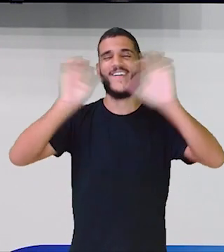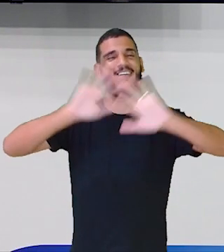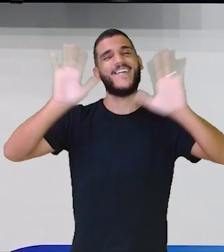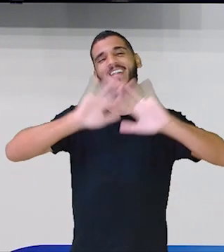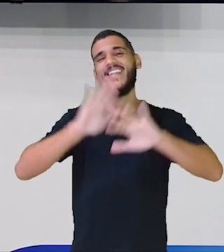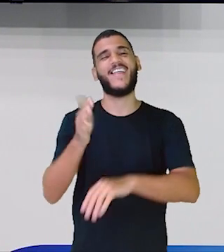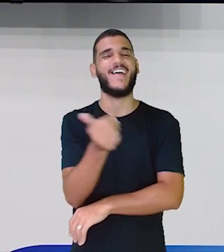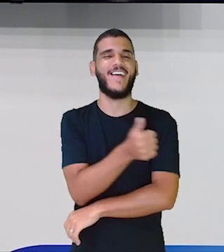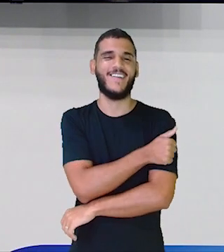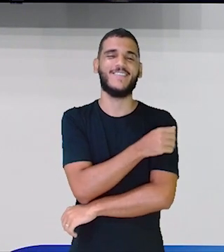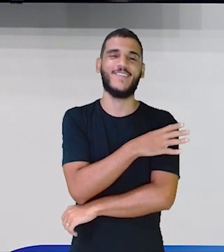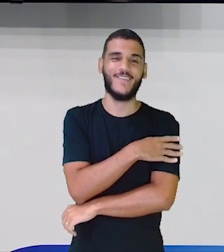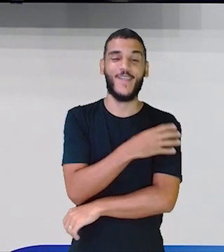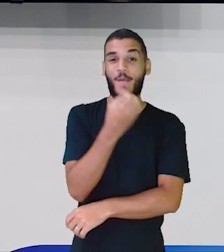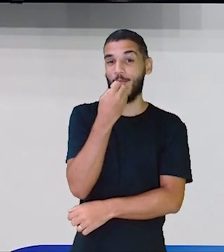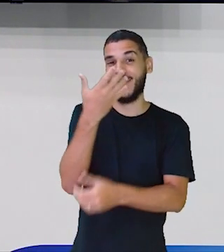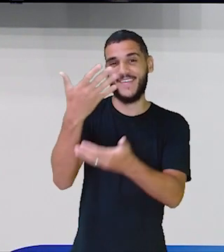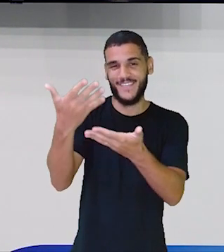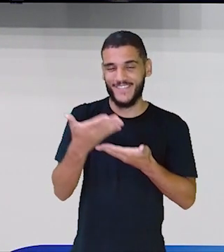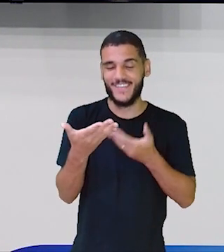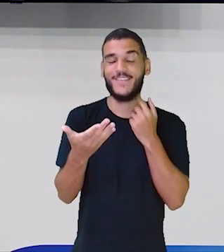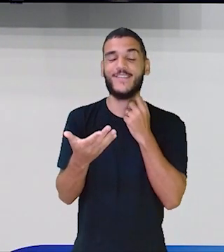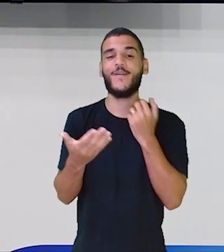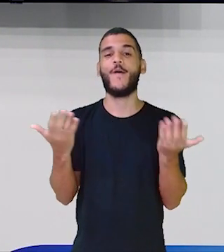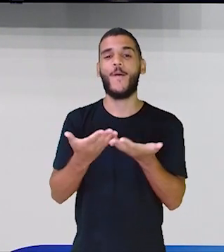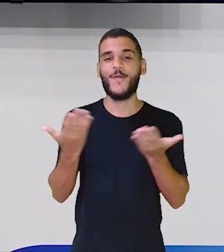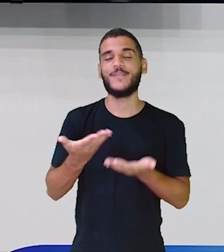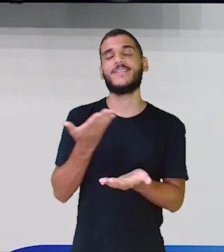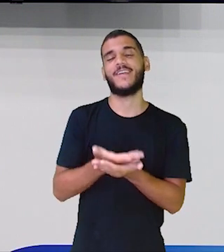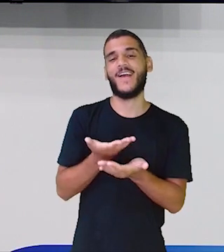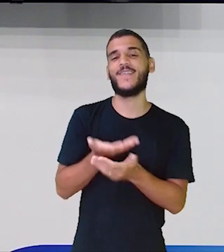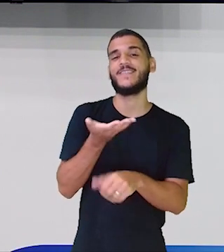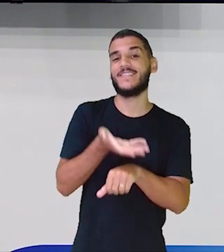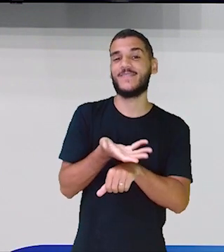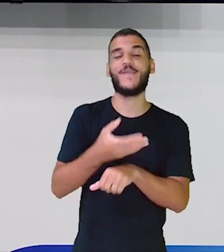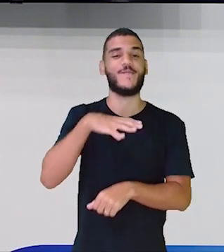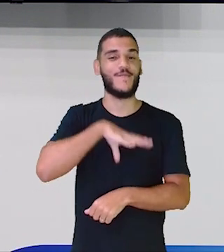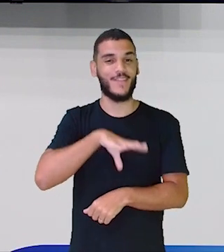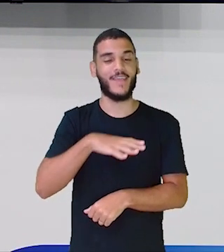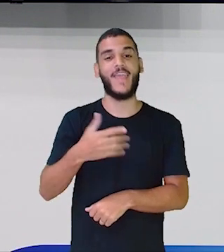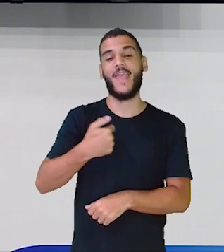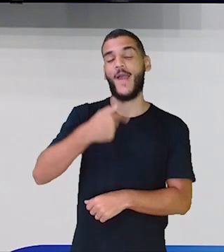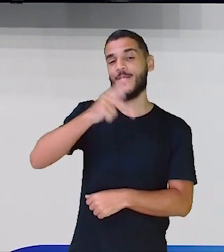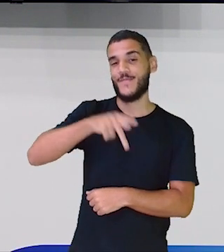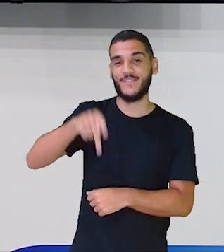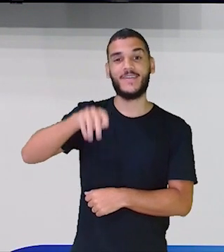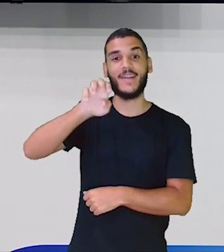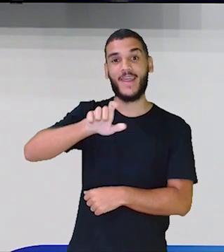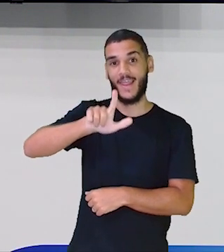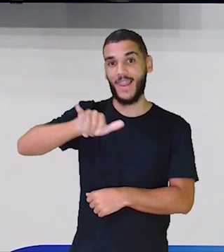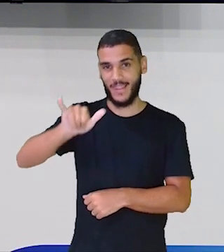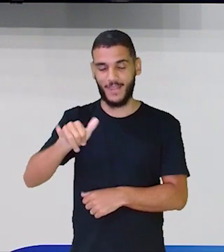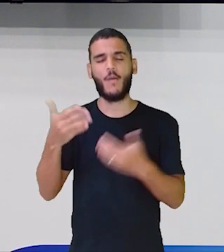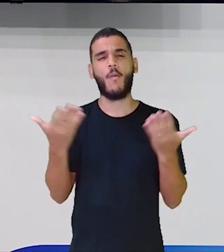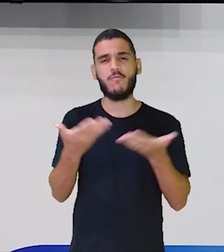Olá, estudantes do quarto ano, bem-vindos para a nossa aula de língua portuguesa de hoje. Eu sou a professora Eli Graciele e vamos trabalhar